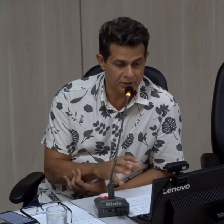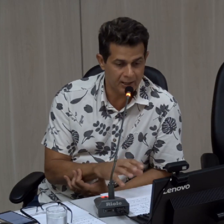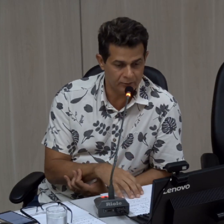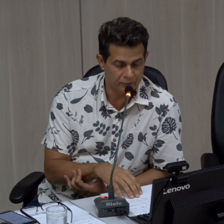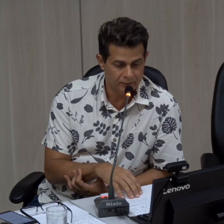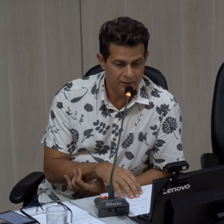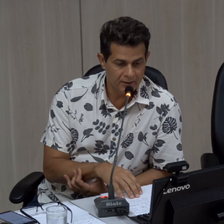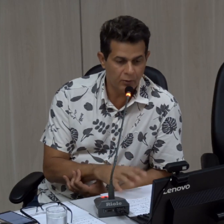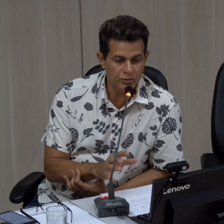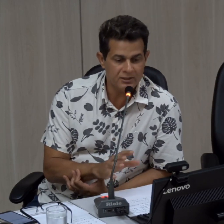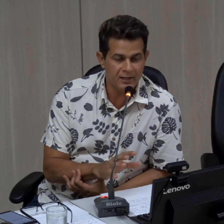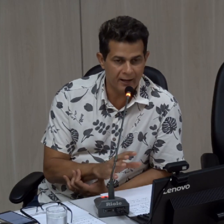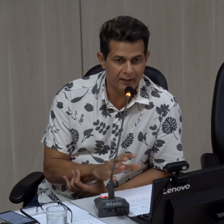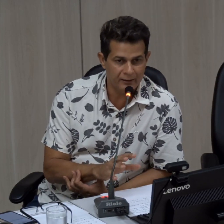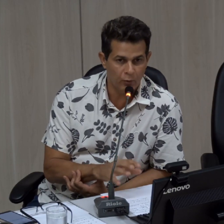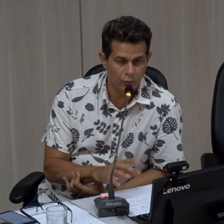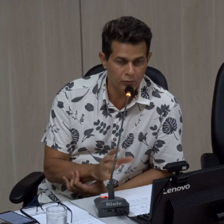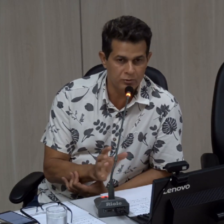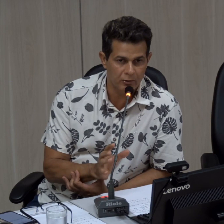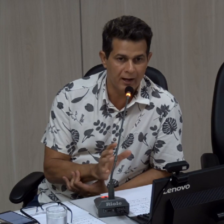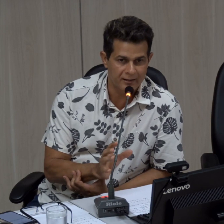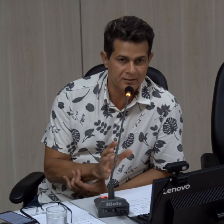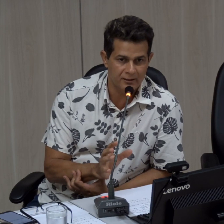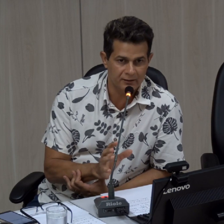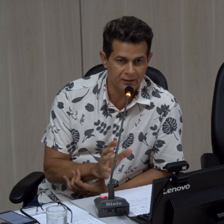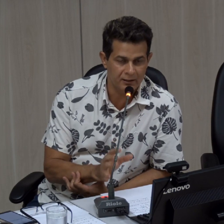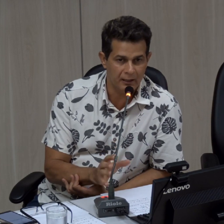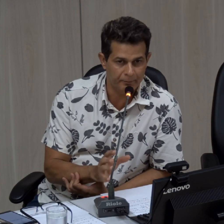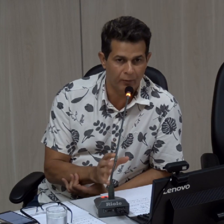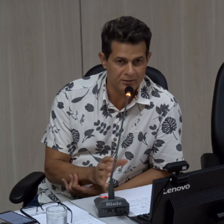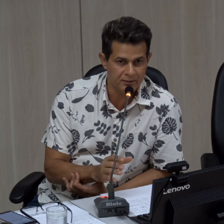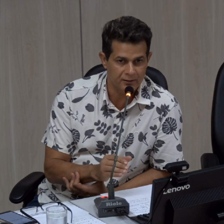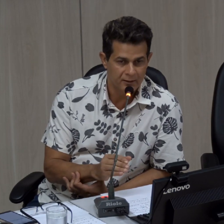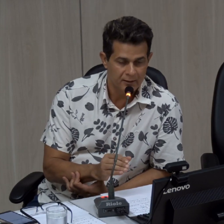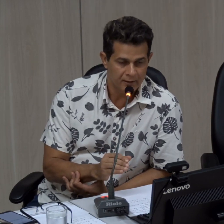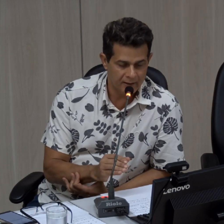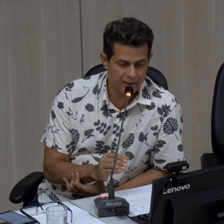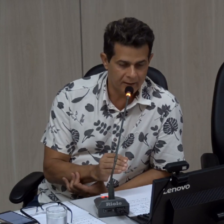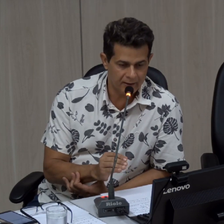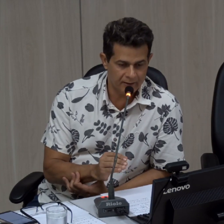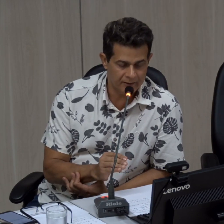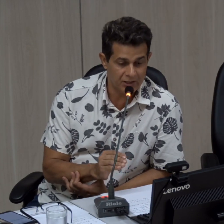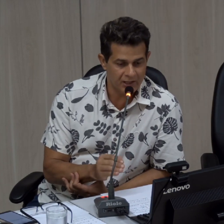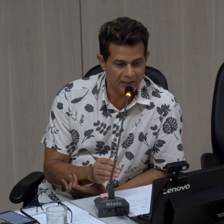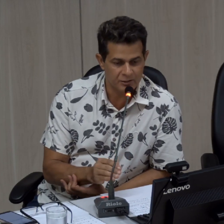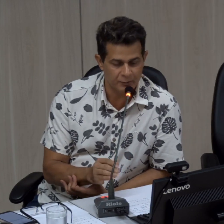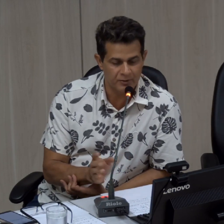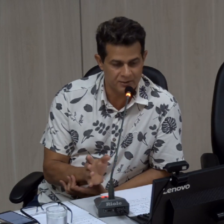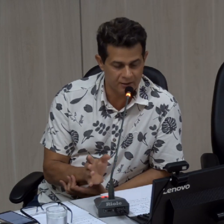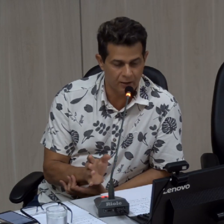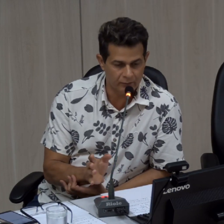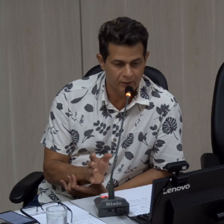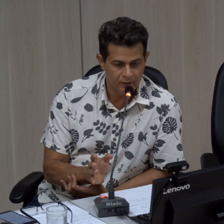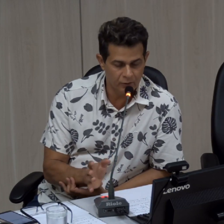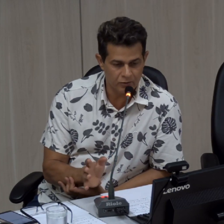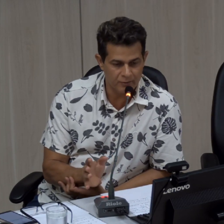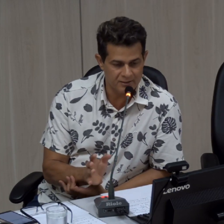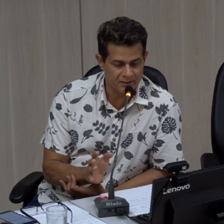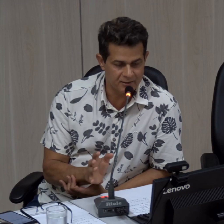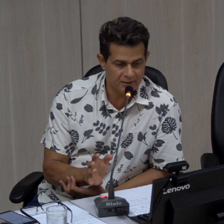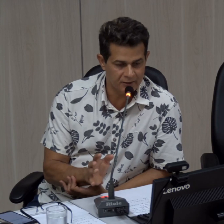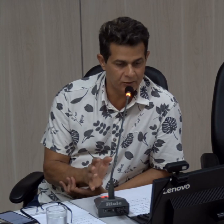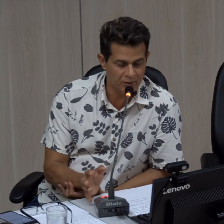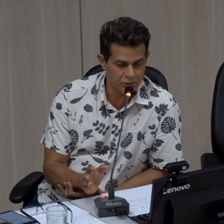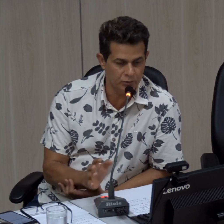na Abílio Machado e considerar ainda alguns lugares ainda em que ela possa deixar à disposição